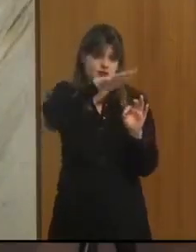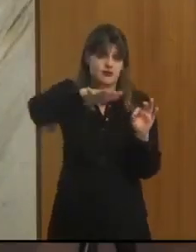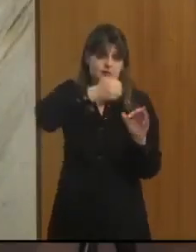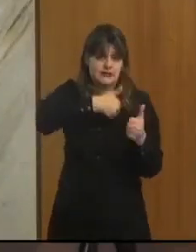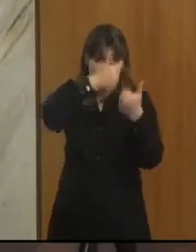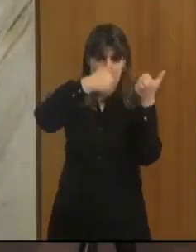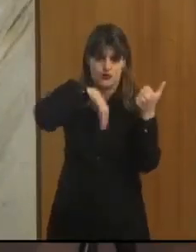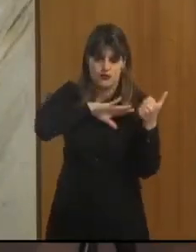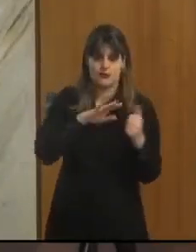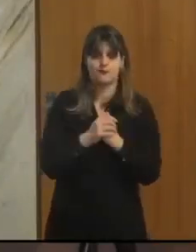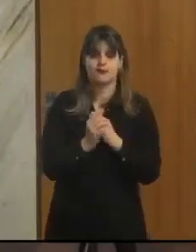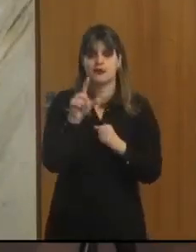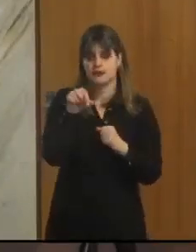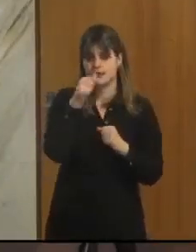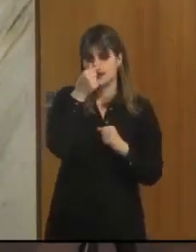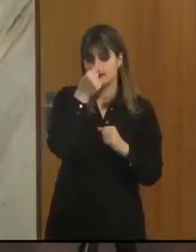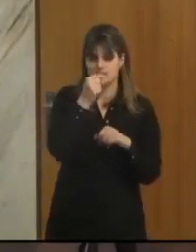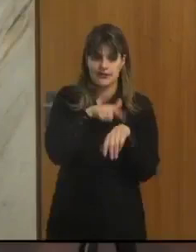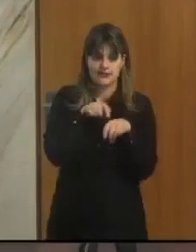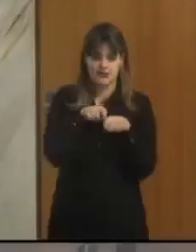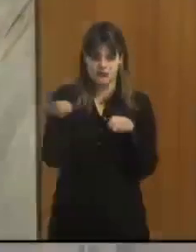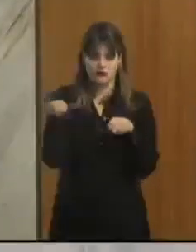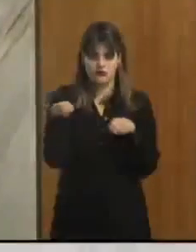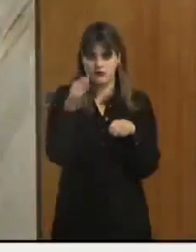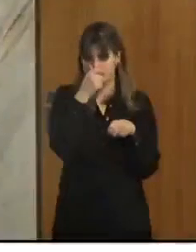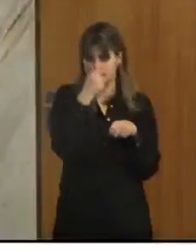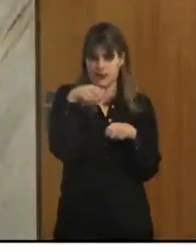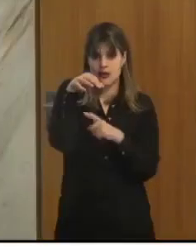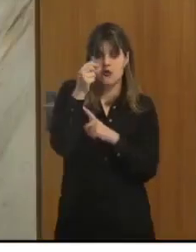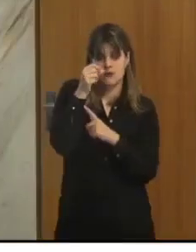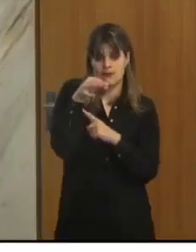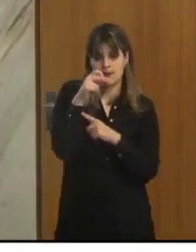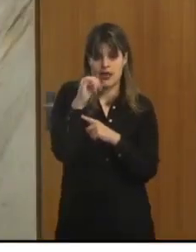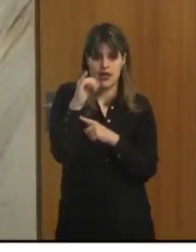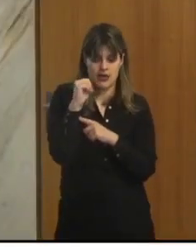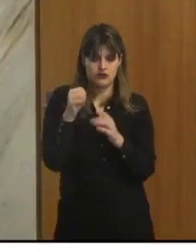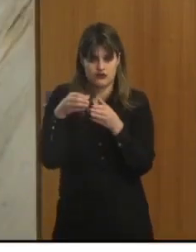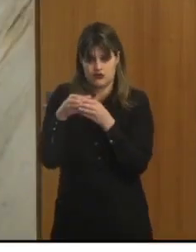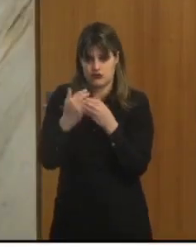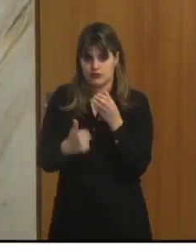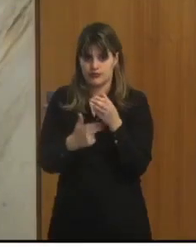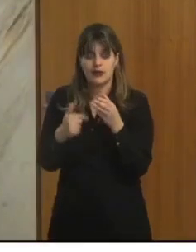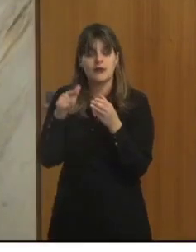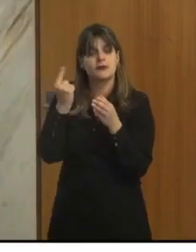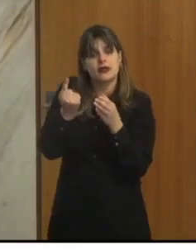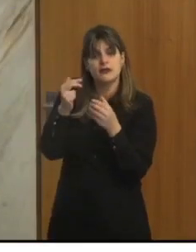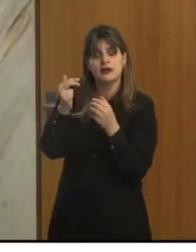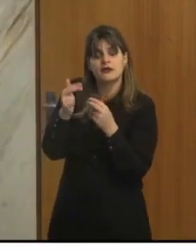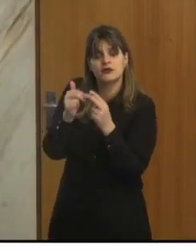É também nesta altura que Gualdino Paes, mestre templário, manda construir no Castelo de Sor